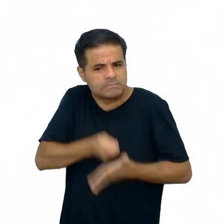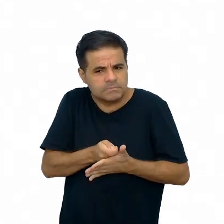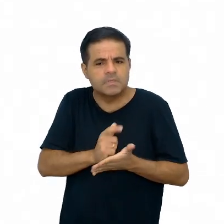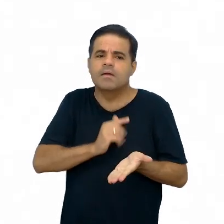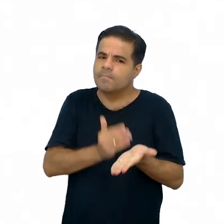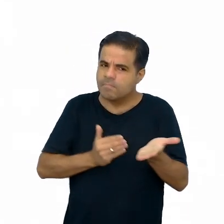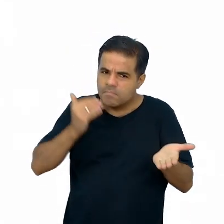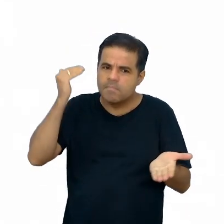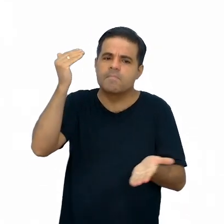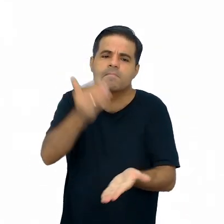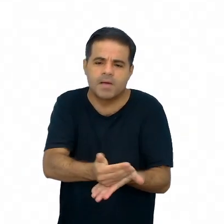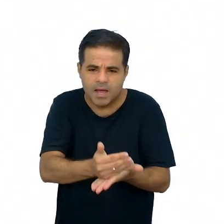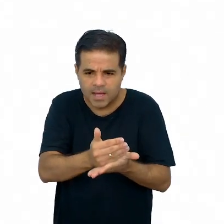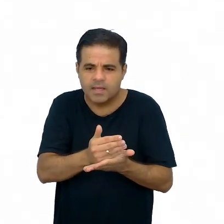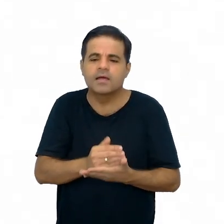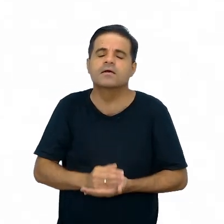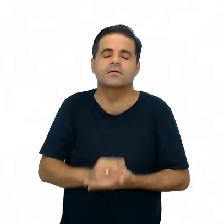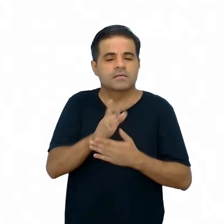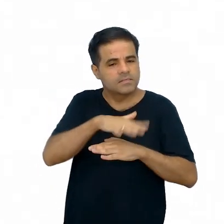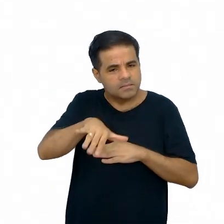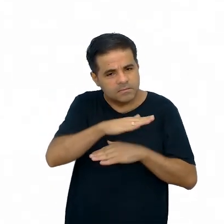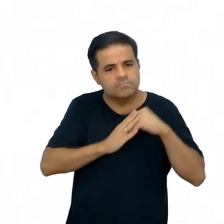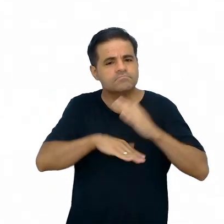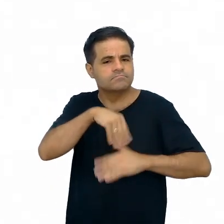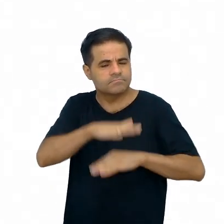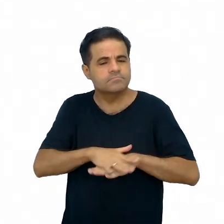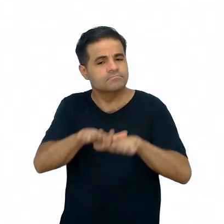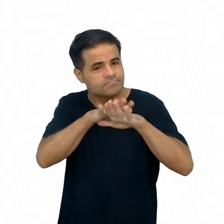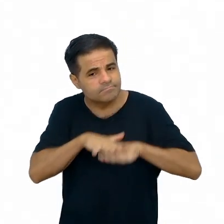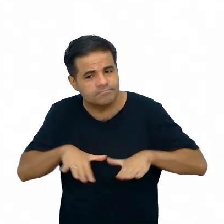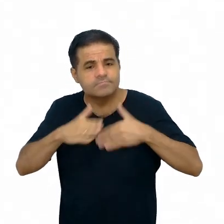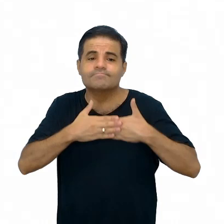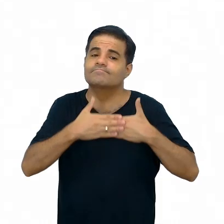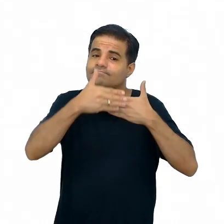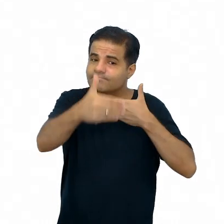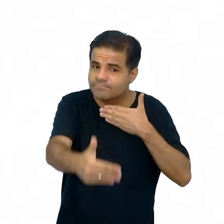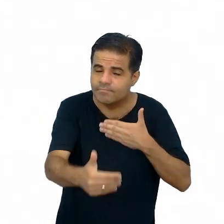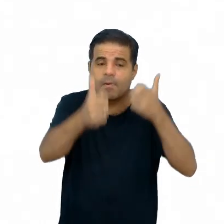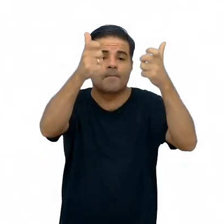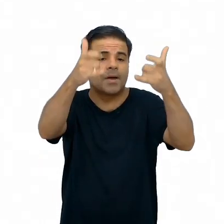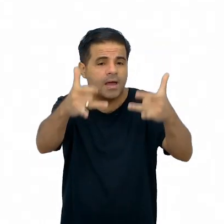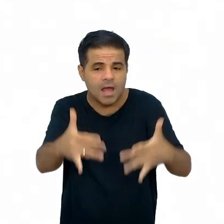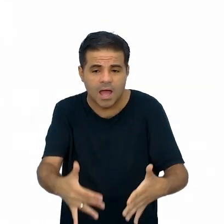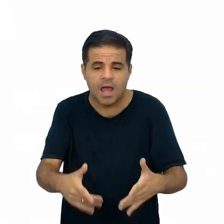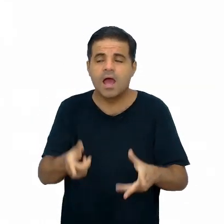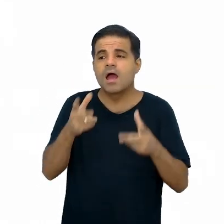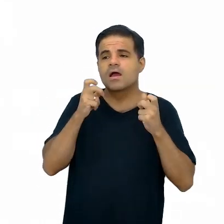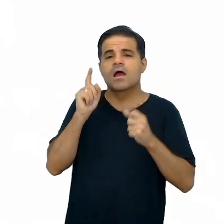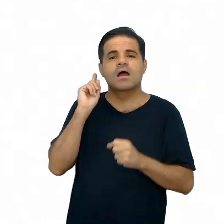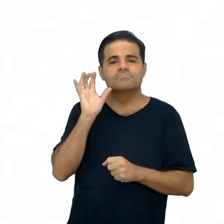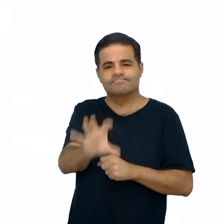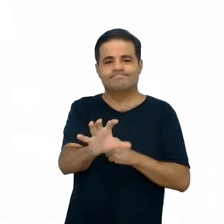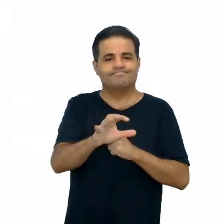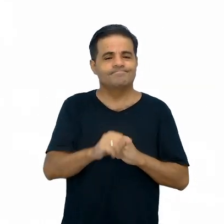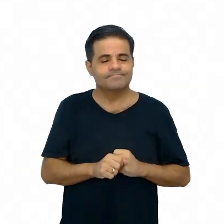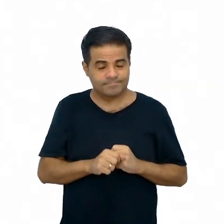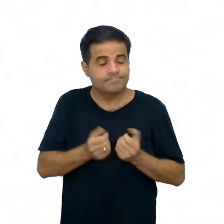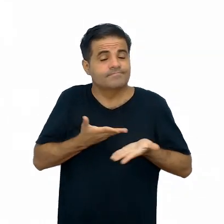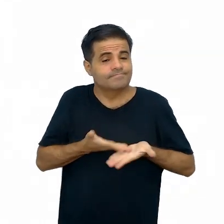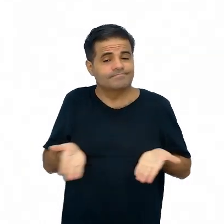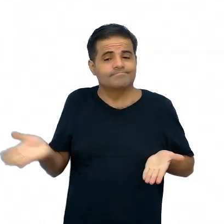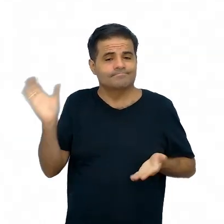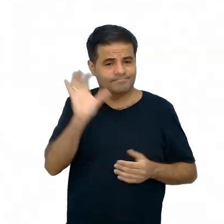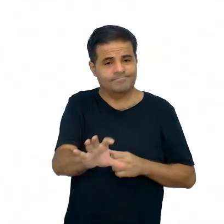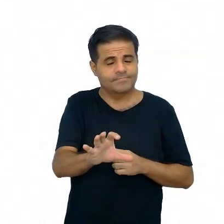maior reflexão e abstração. A partir da definição, nota-se a ênfase, né,